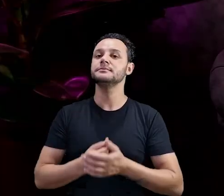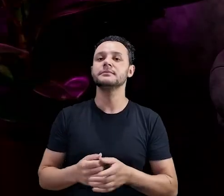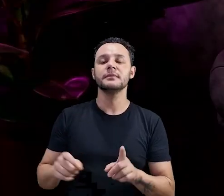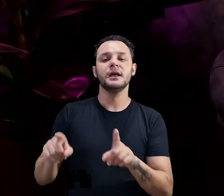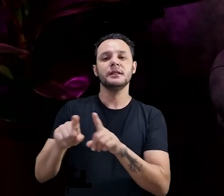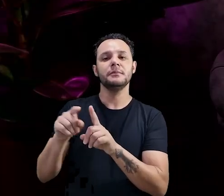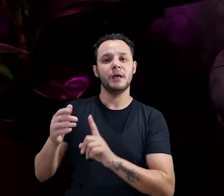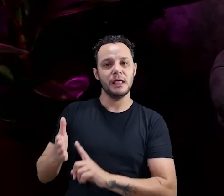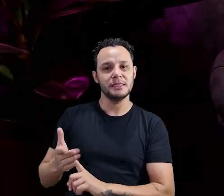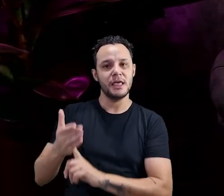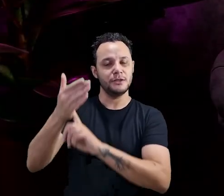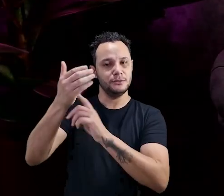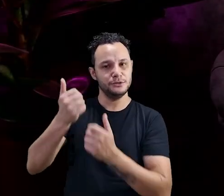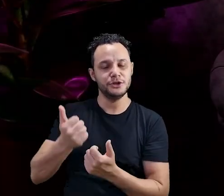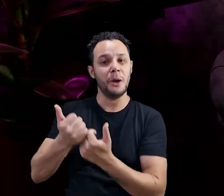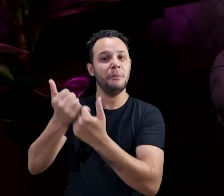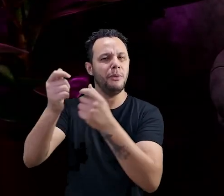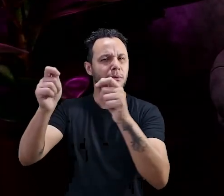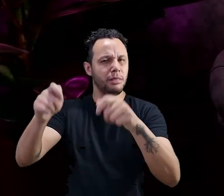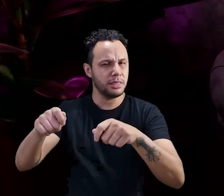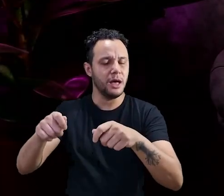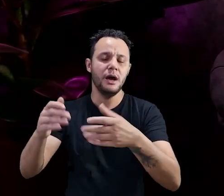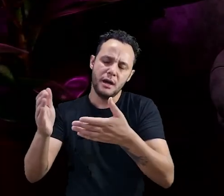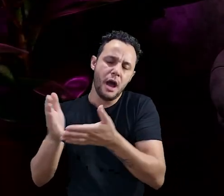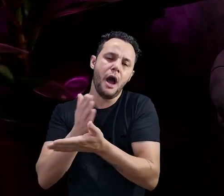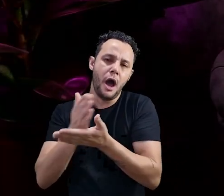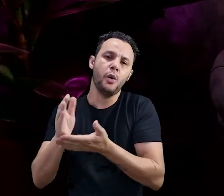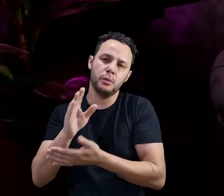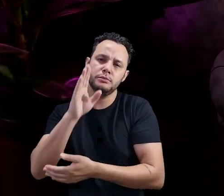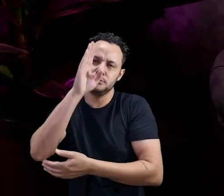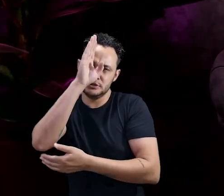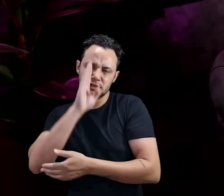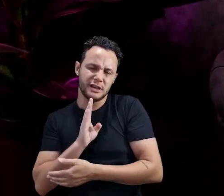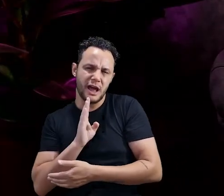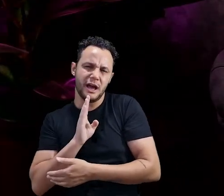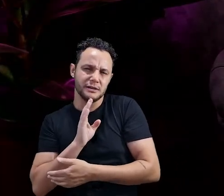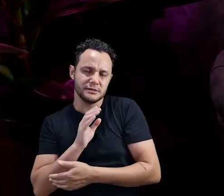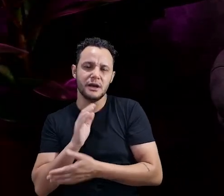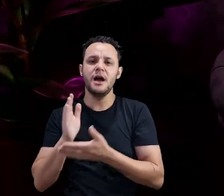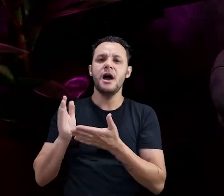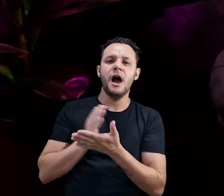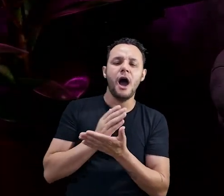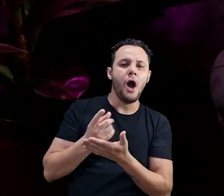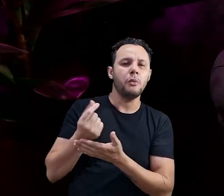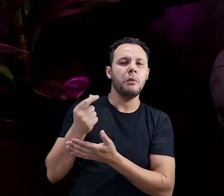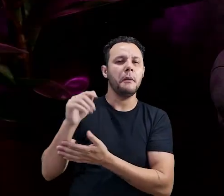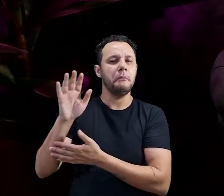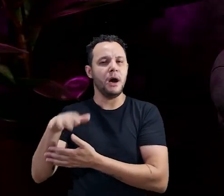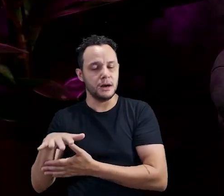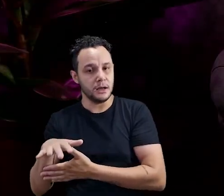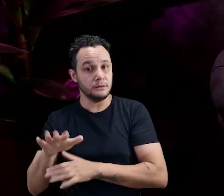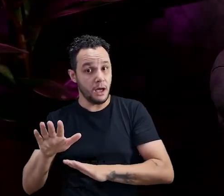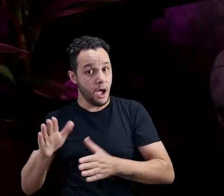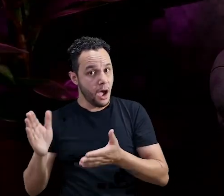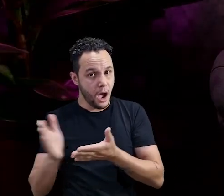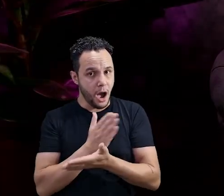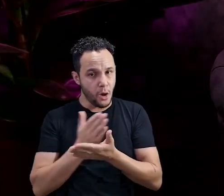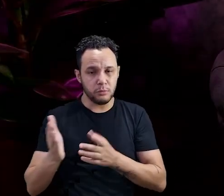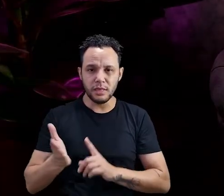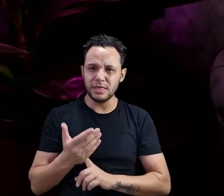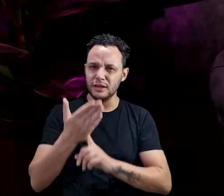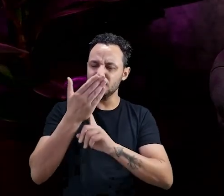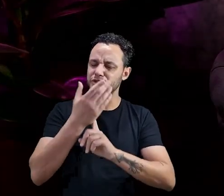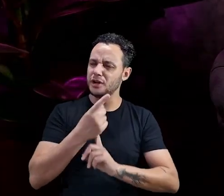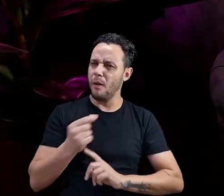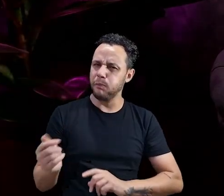Algumas tecnologias assistivas que os nossos estudantes podem precisar são de graça, ou muito baratas, mas outras custam